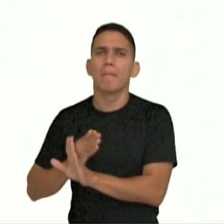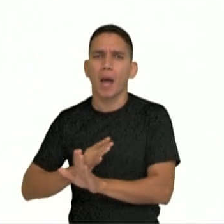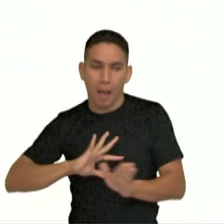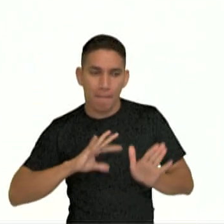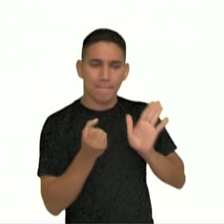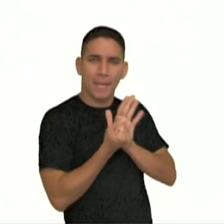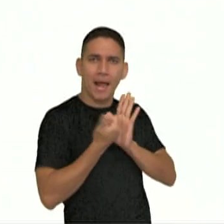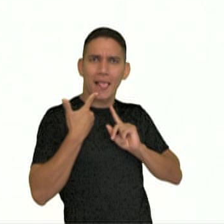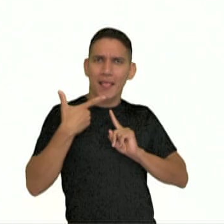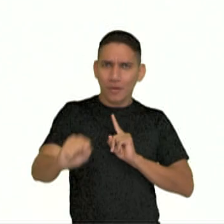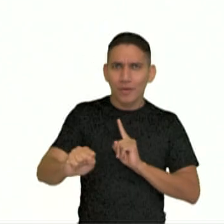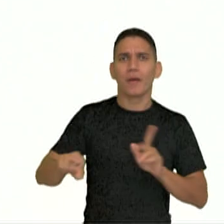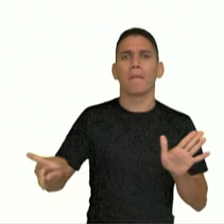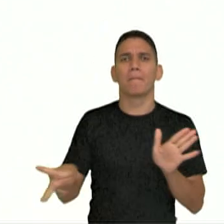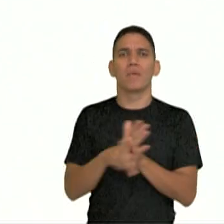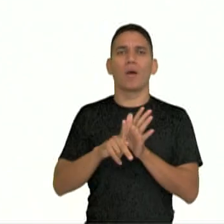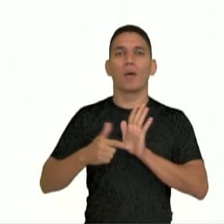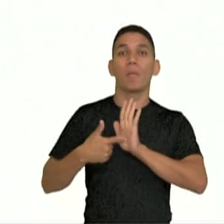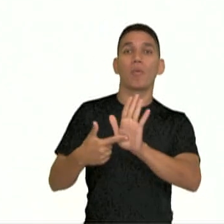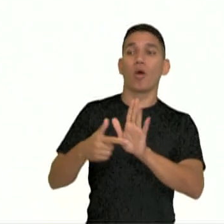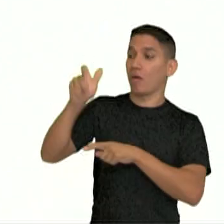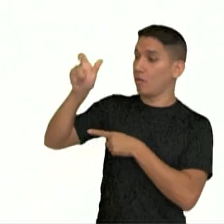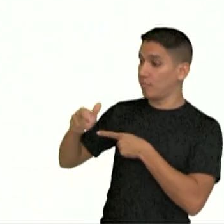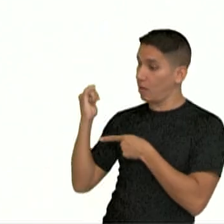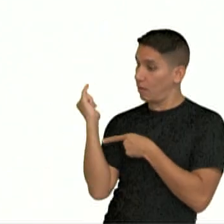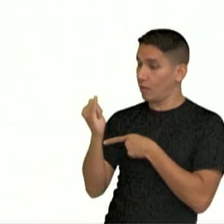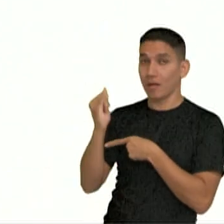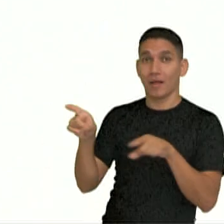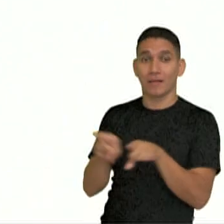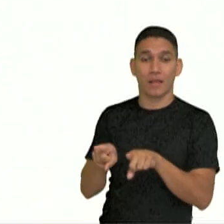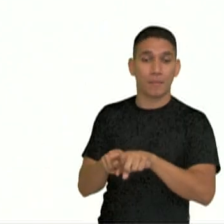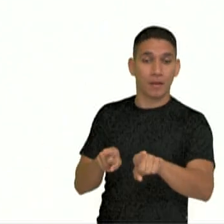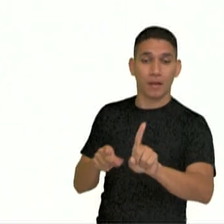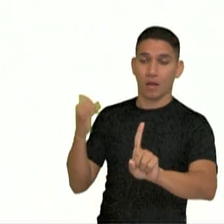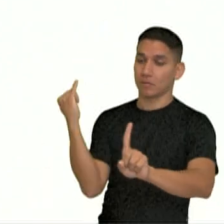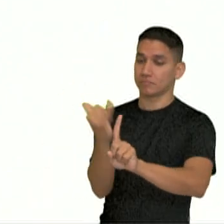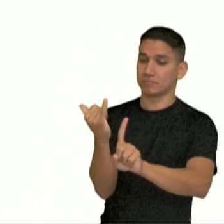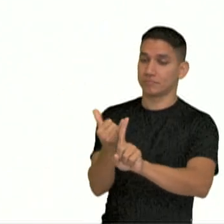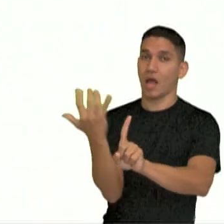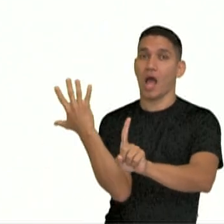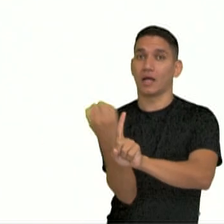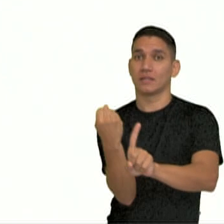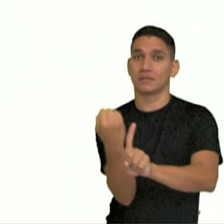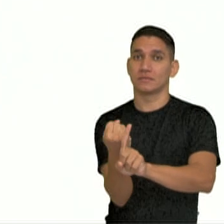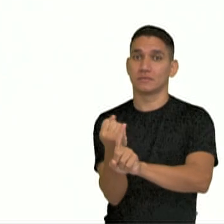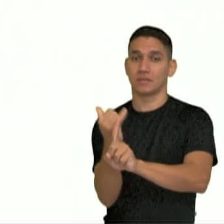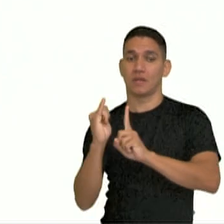que evidenciam o locutor e o interlocutor de um texto.